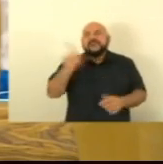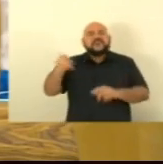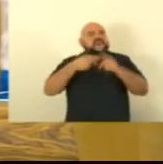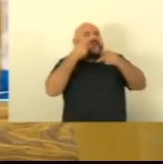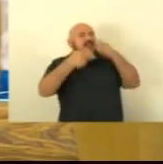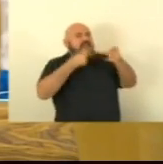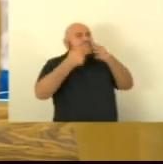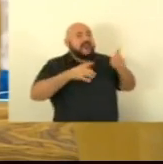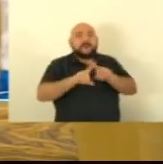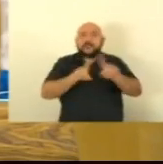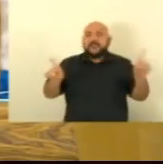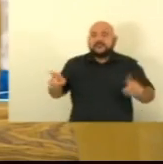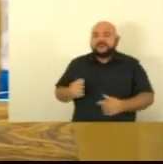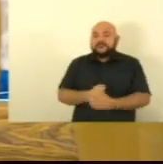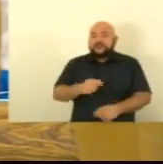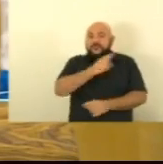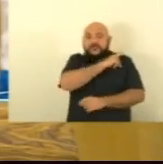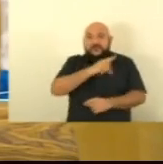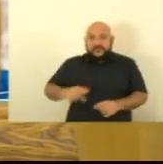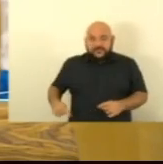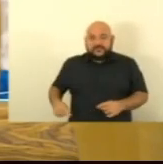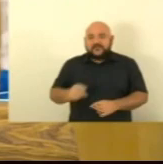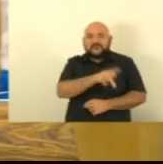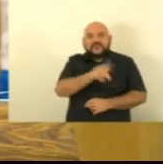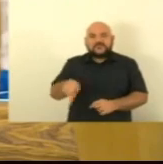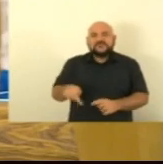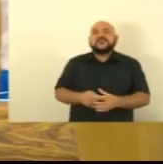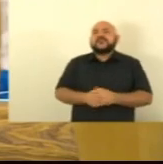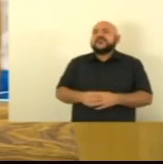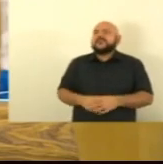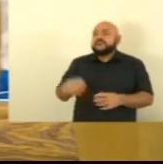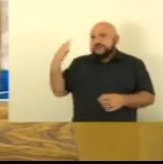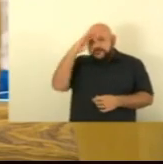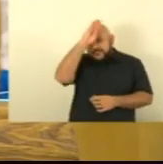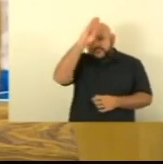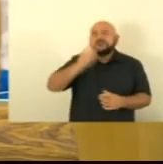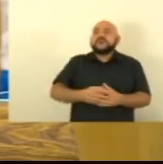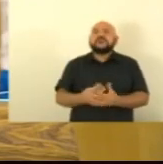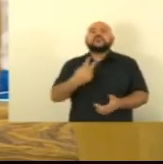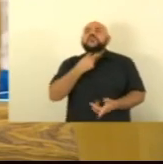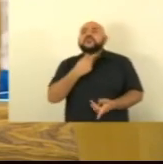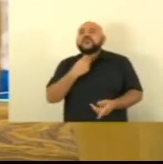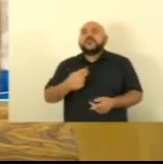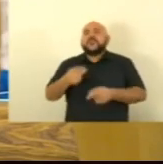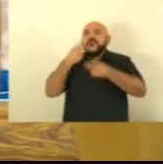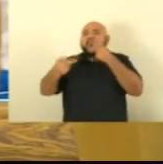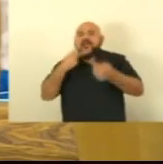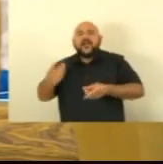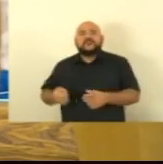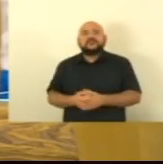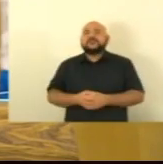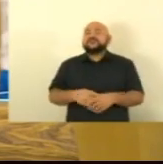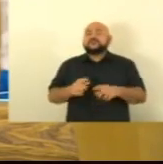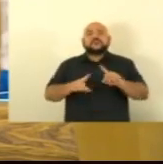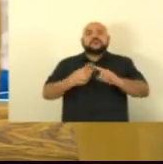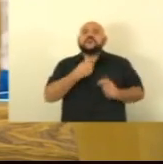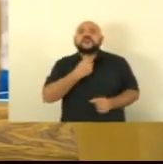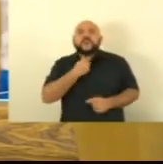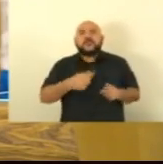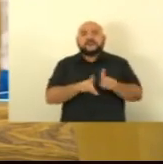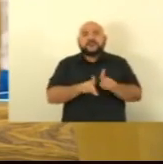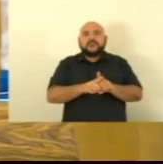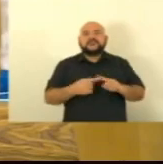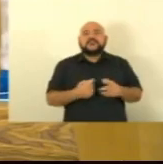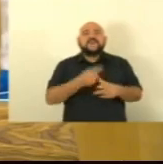inserções dele na TV e na rádio, que o TSE canetava. O presidente não podia fazer a campanha eleitoral dele, que todas as